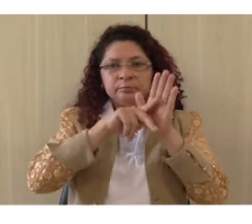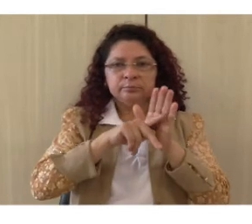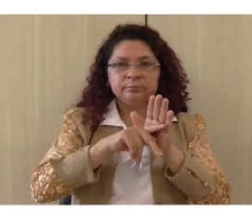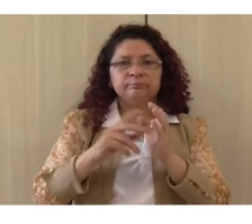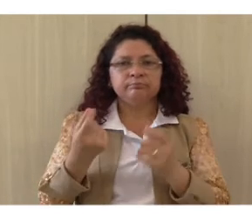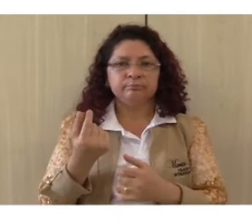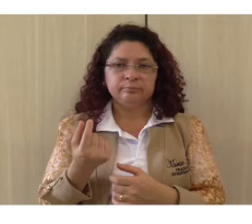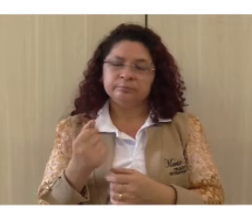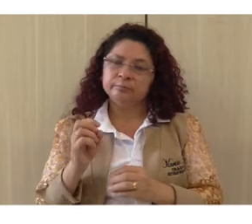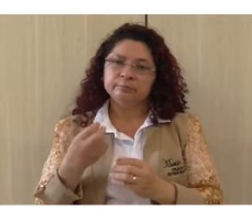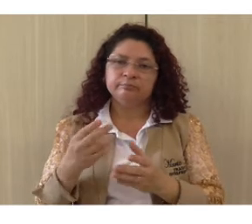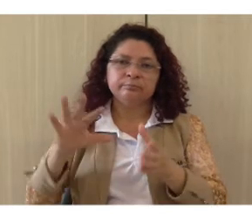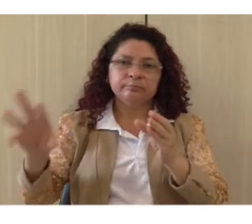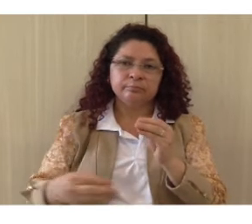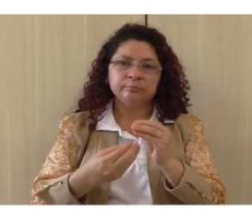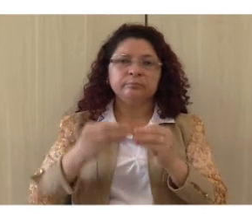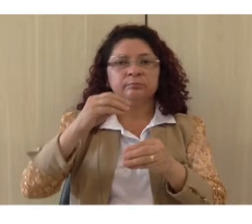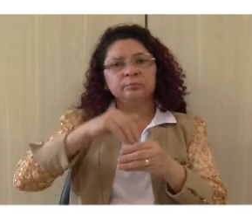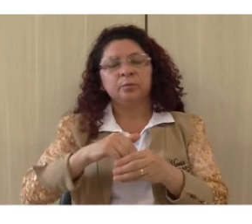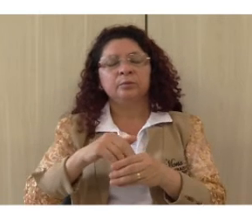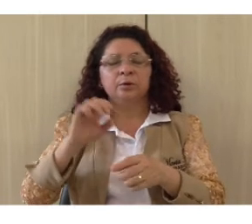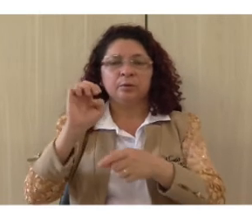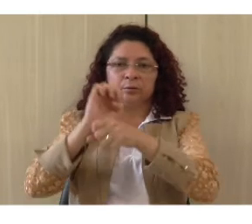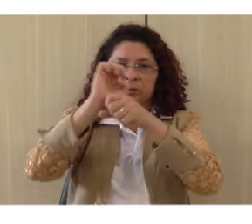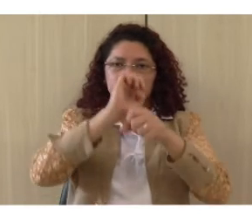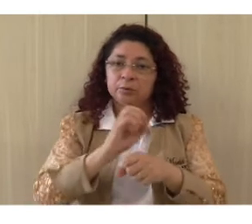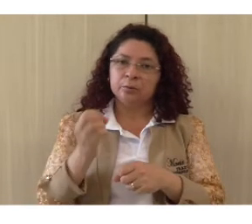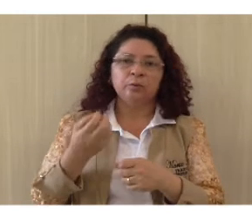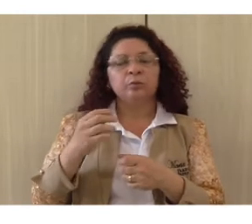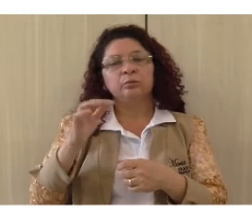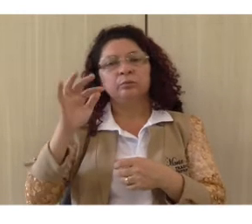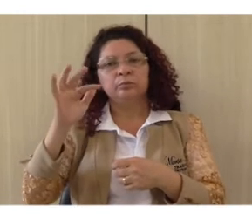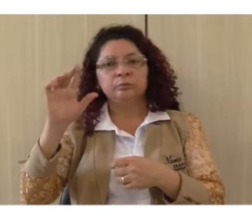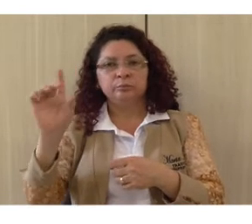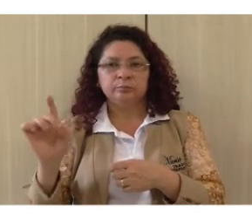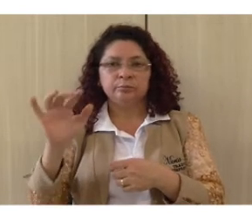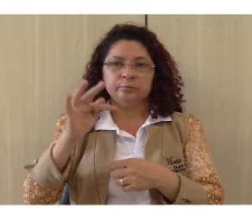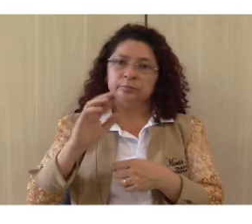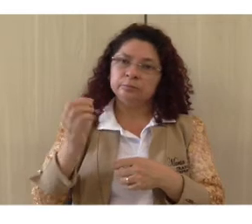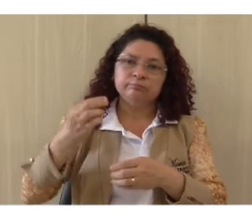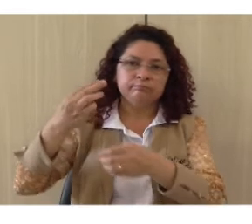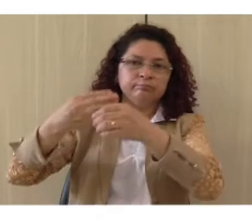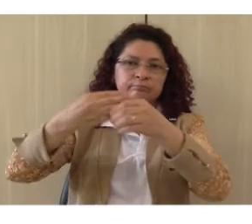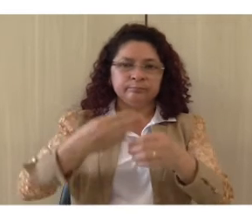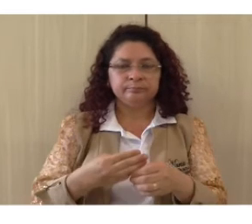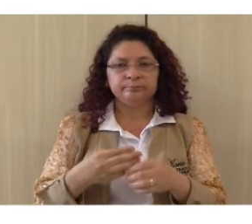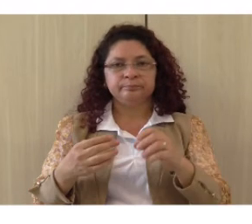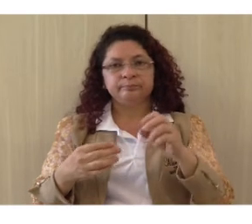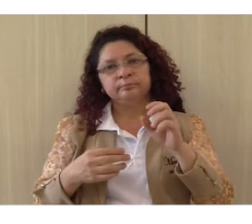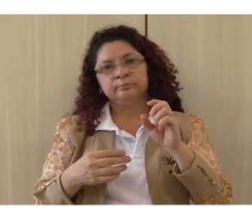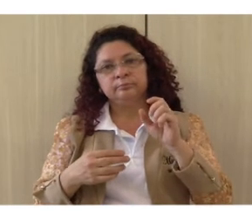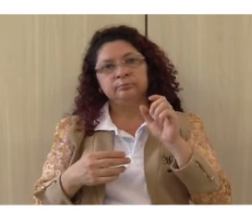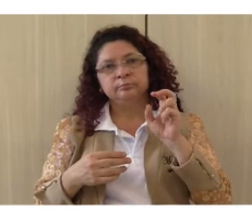de renda implementada por estados, Distrito Federal ou municípios. Item 5.5. Sempre